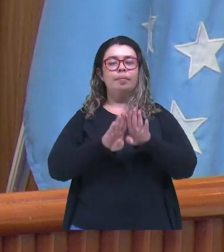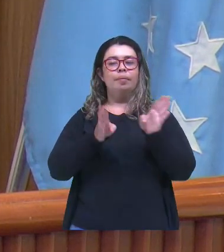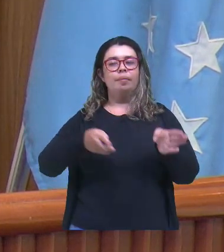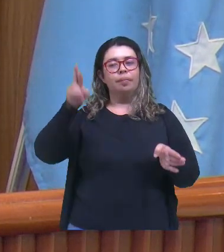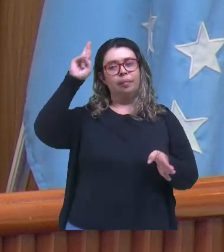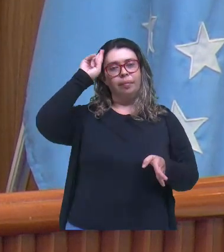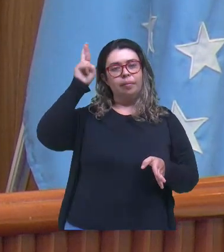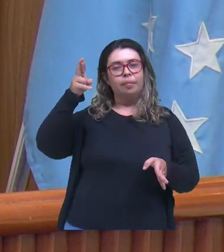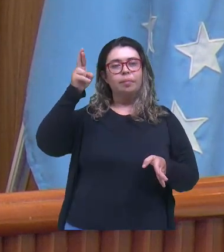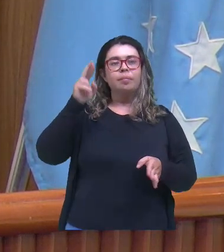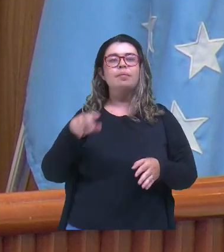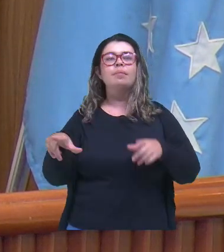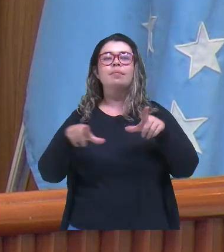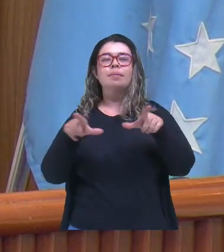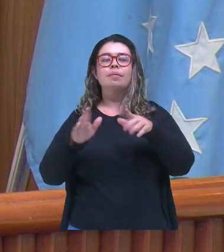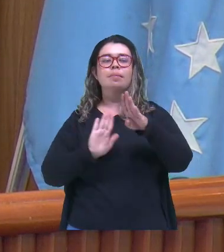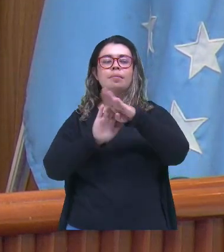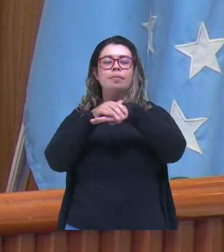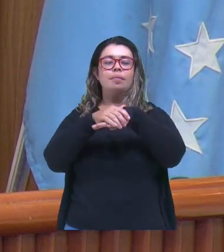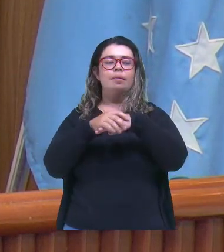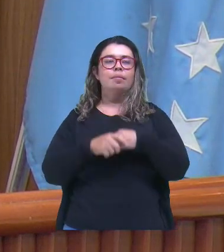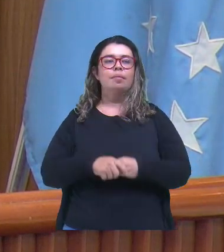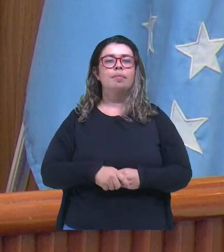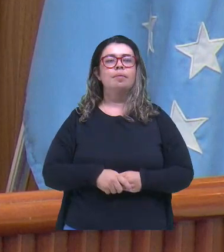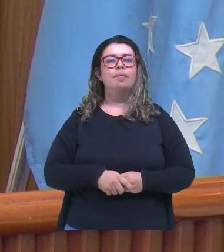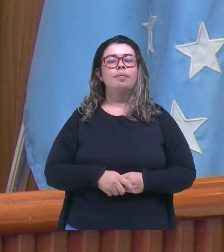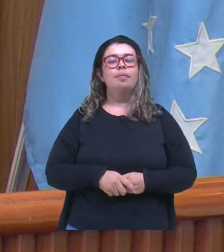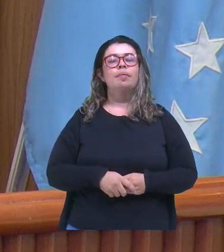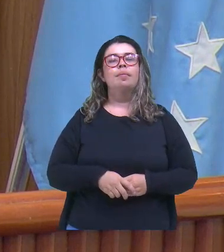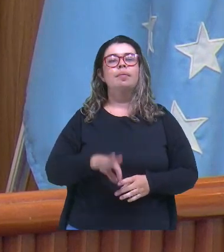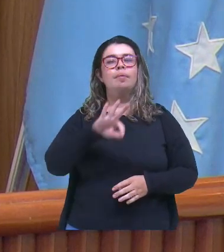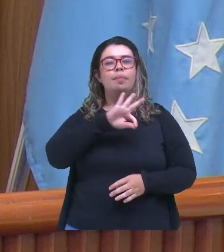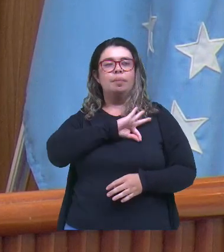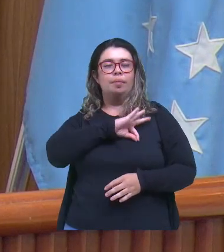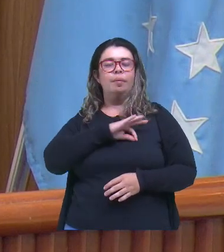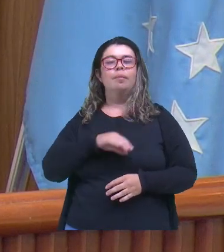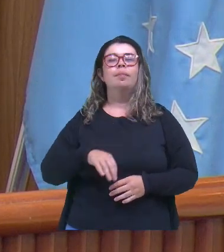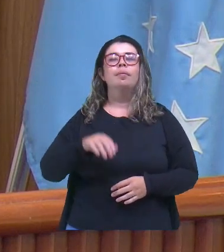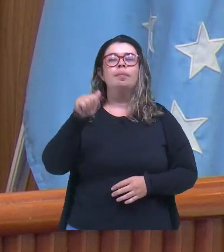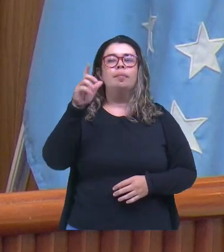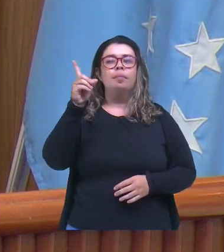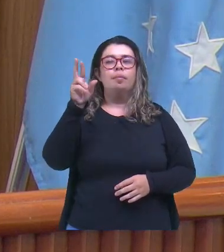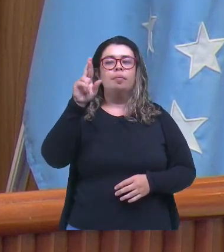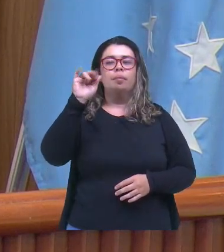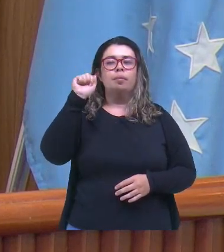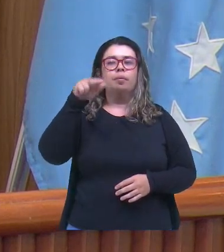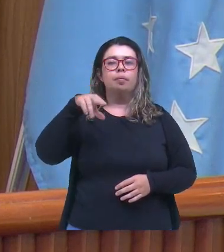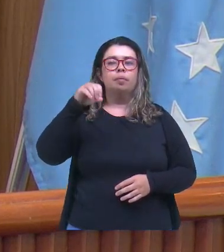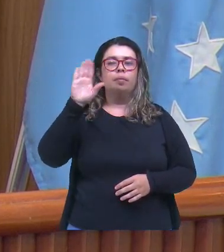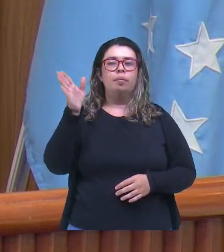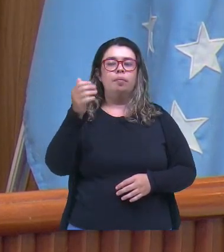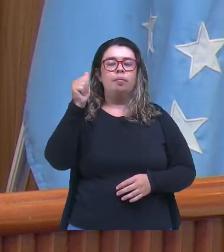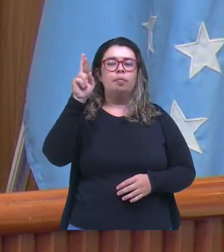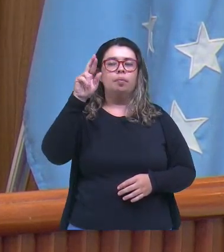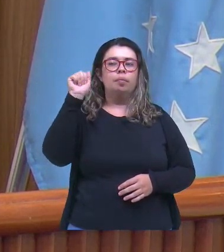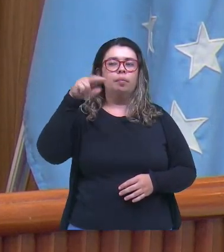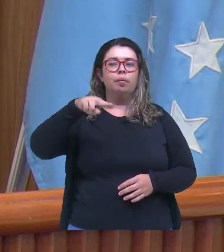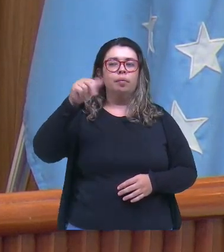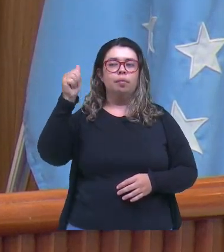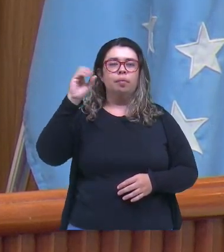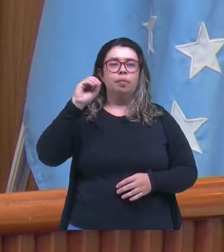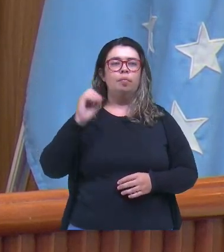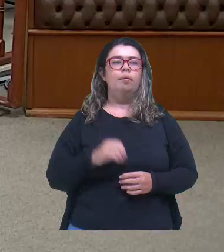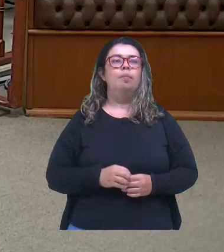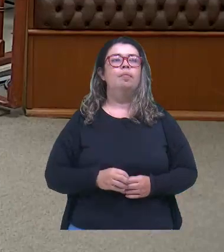desta noite, o coronel PM Adriano Aranão, comandante do Comando de Policiamento do Interior 8